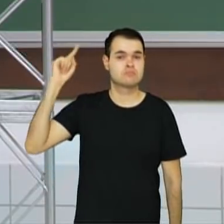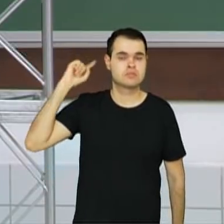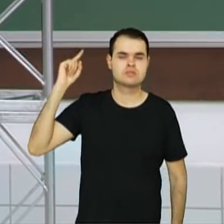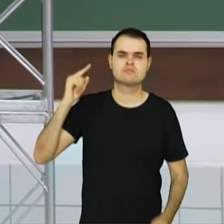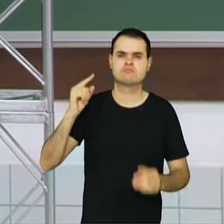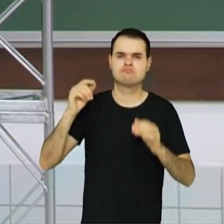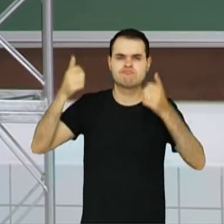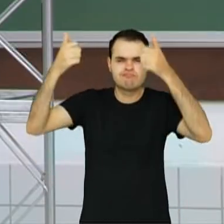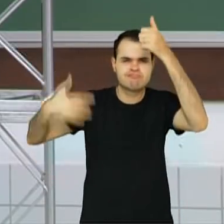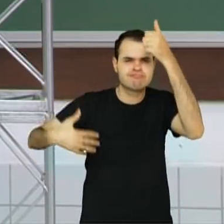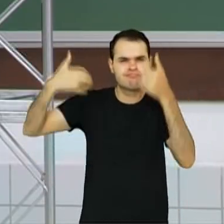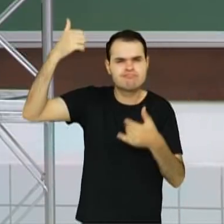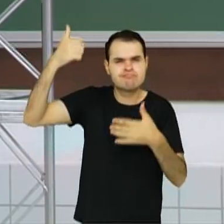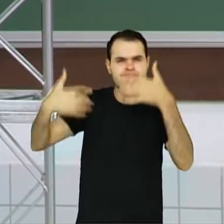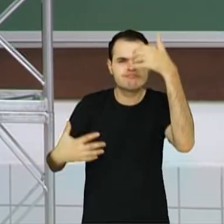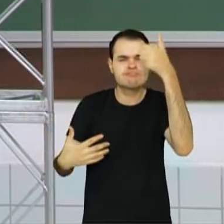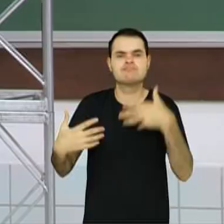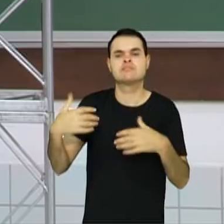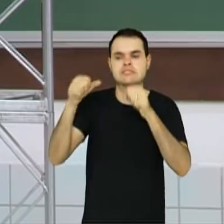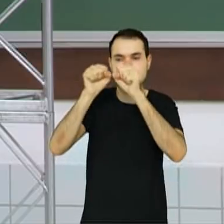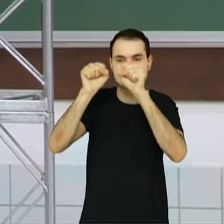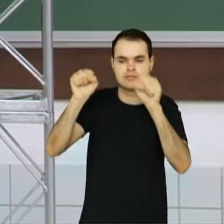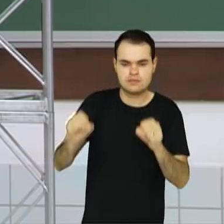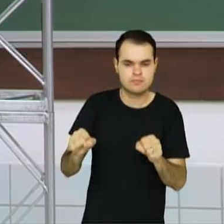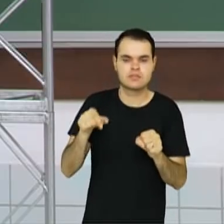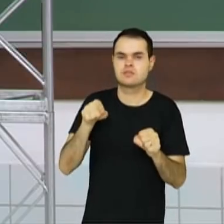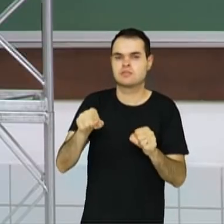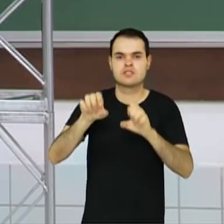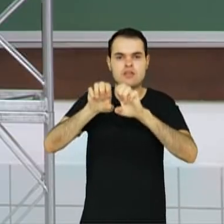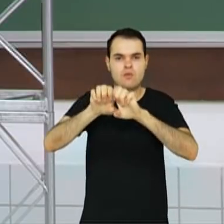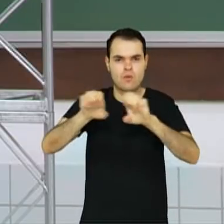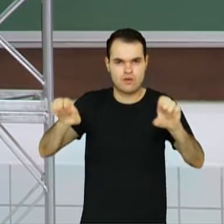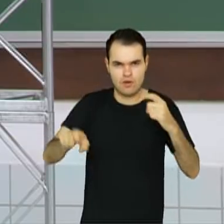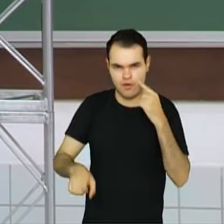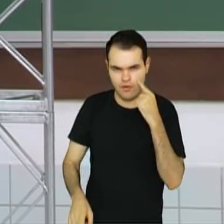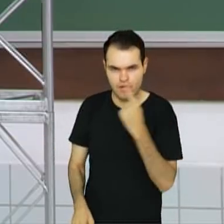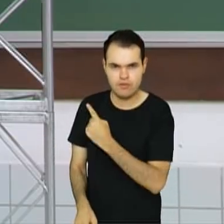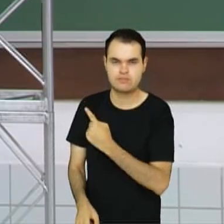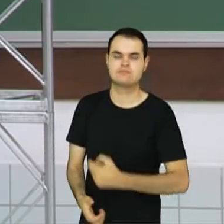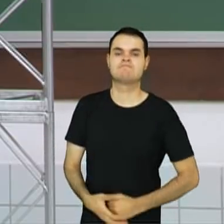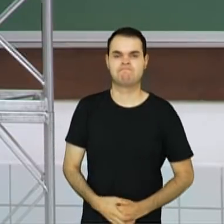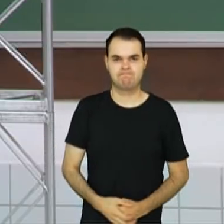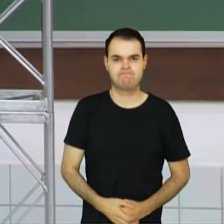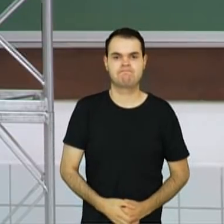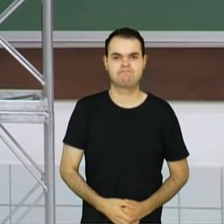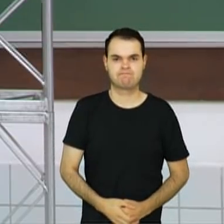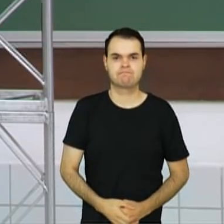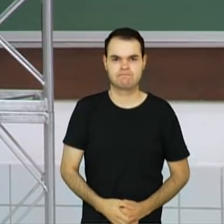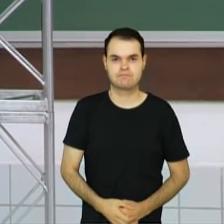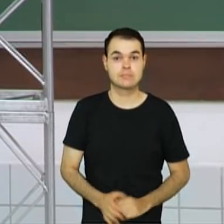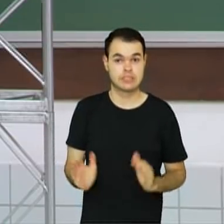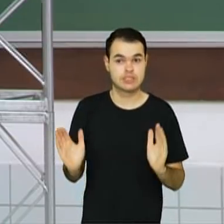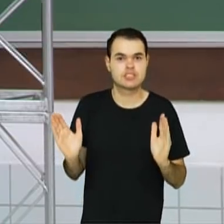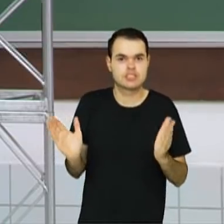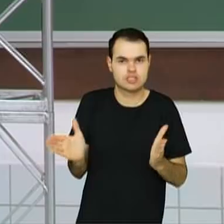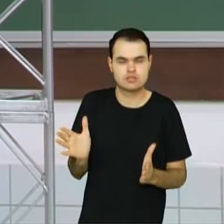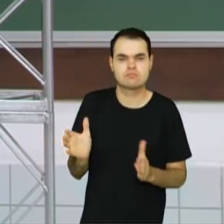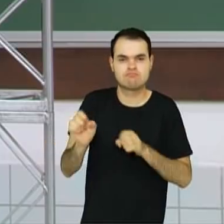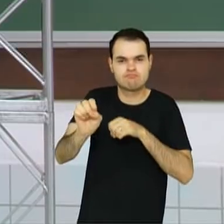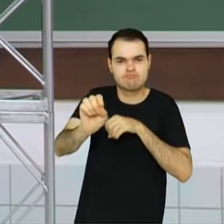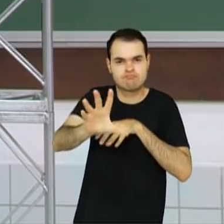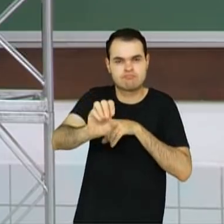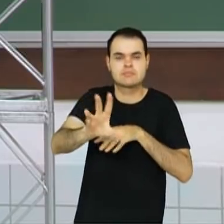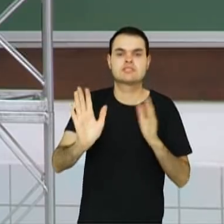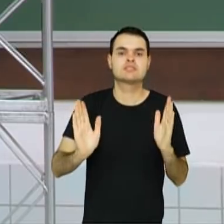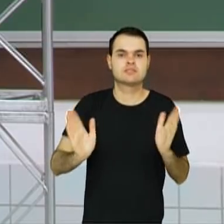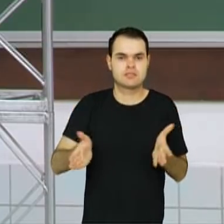de equações, né? Então damos uma olhadinha ali, ó. Sistema de equações foi o que nós vimos, né? Nós descobrimos o que é